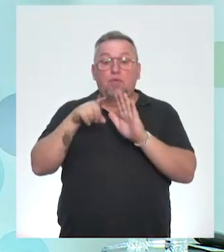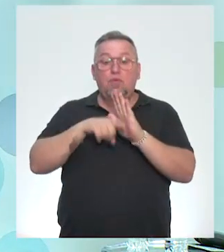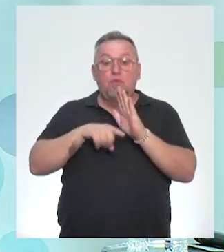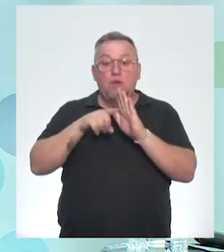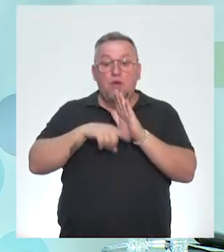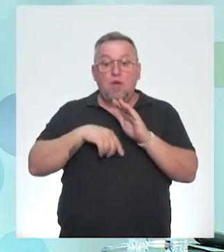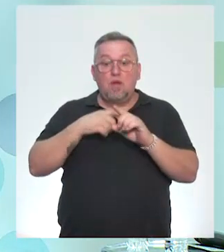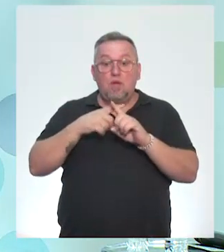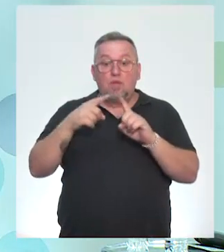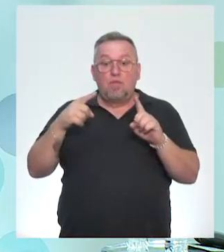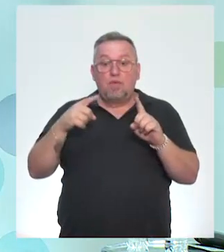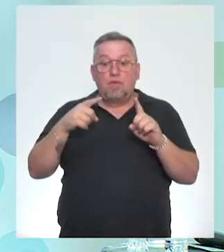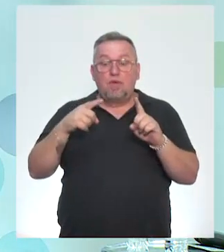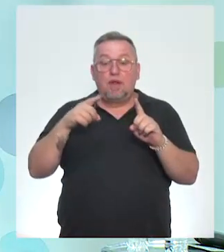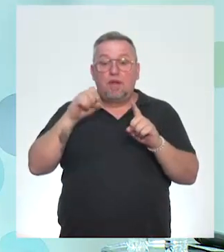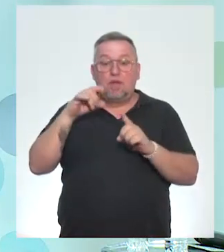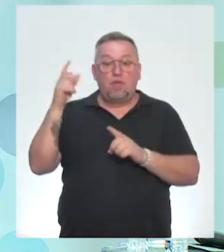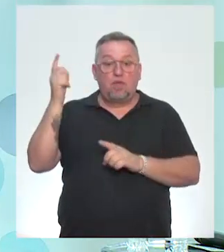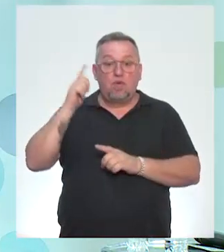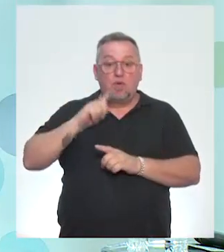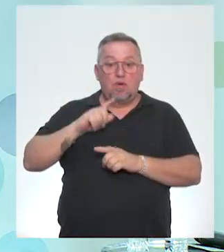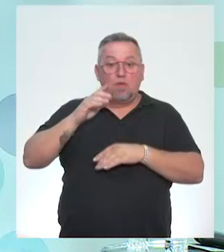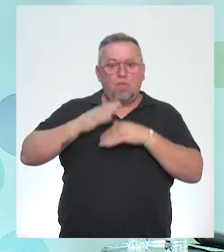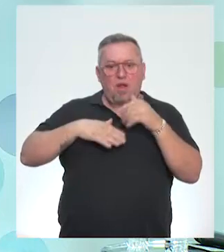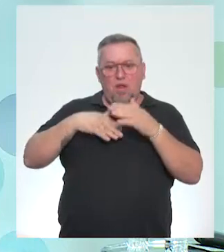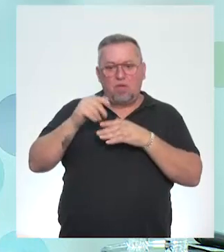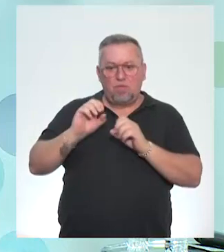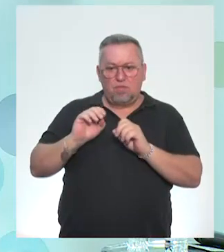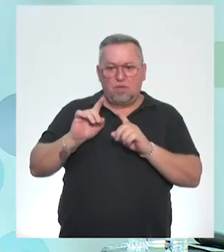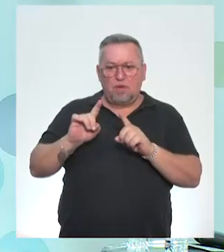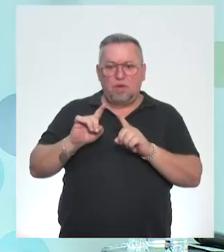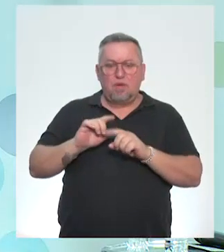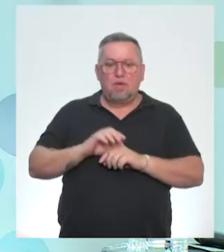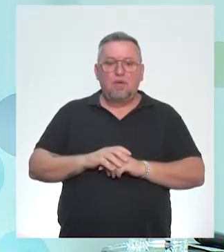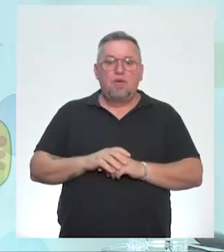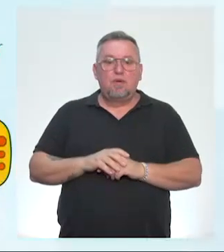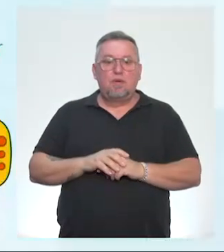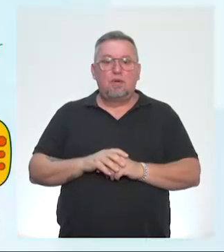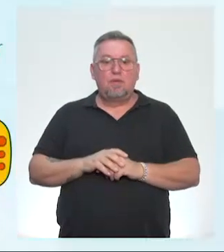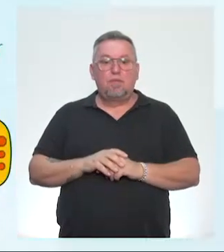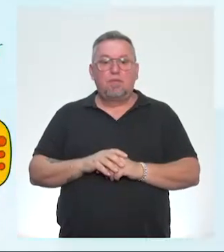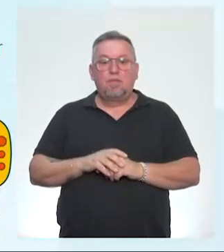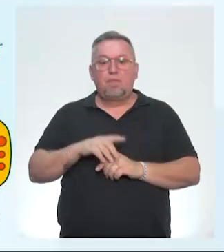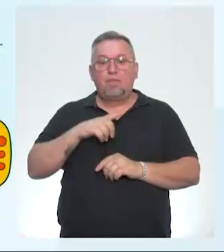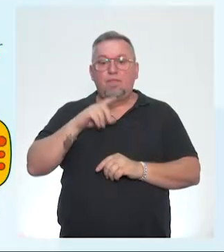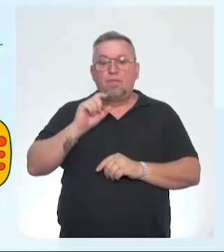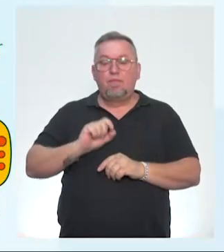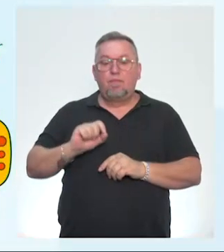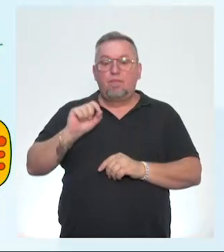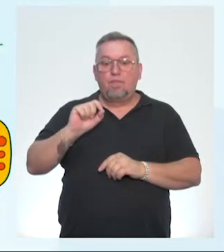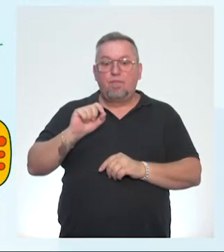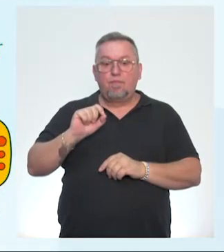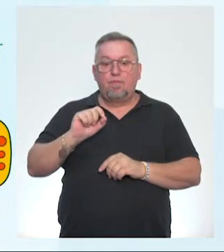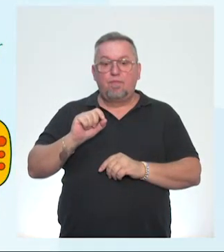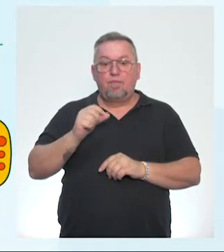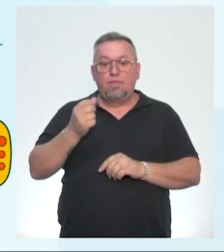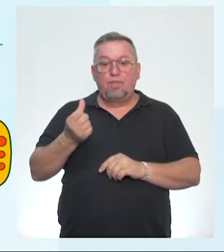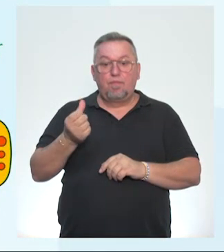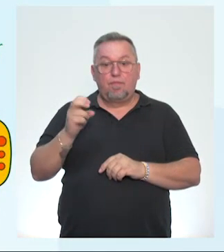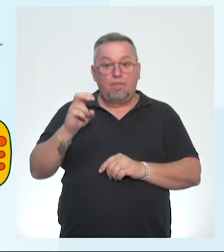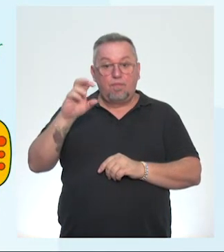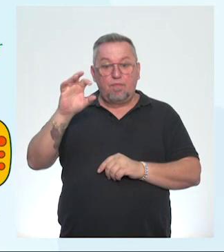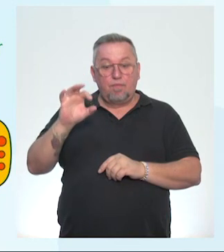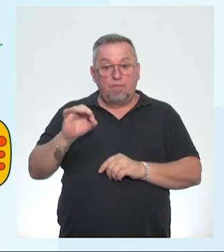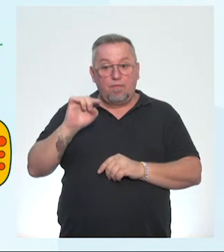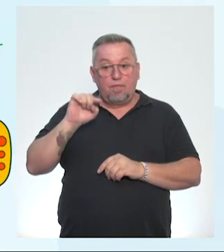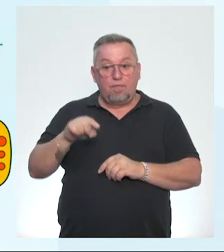Mas, se a gente consegue ser prático, sejamos. Não é isso? Bom, o que a gente tem, então? Temos aí, ó, 65%